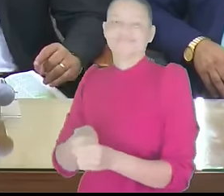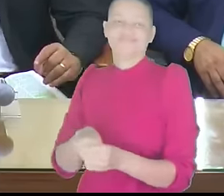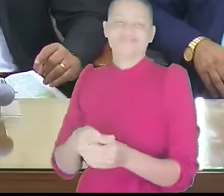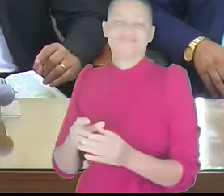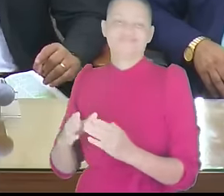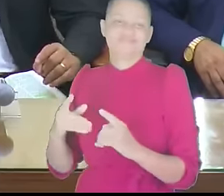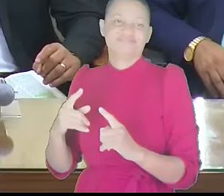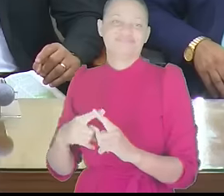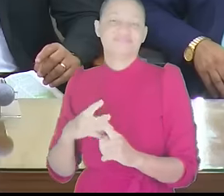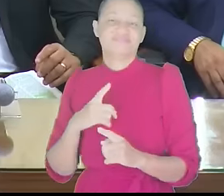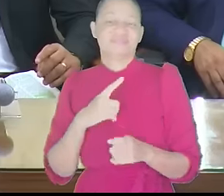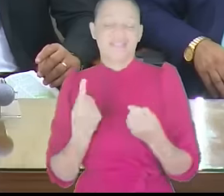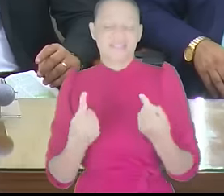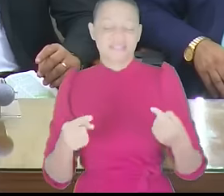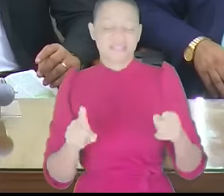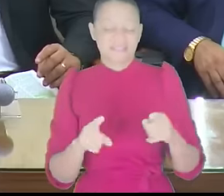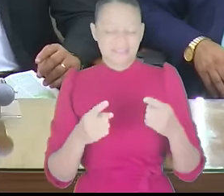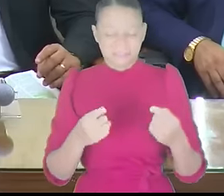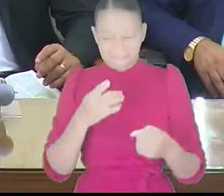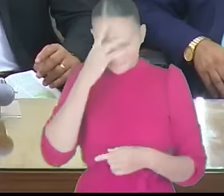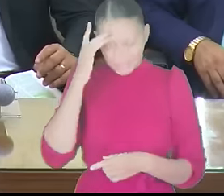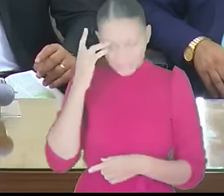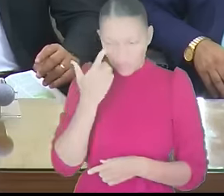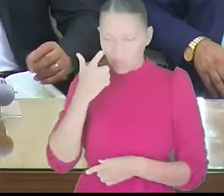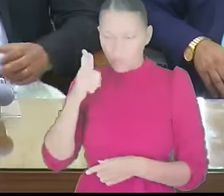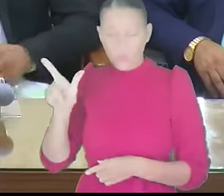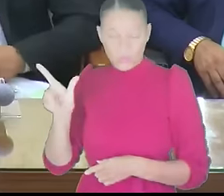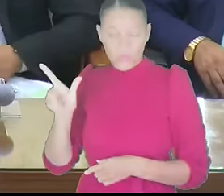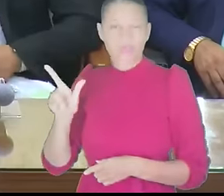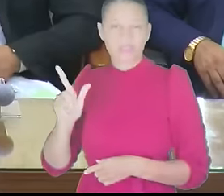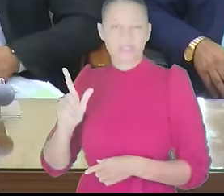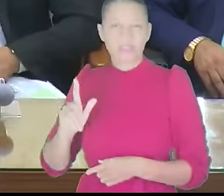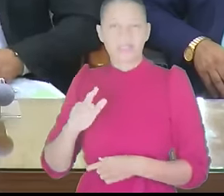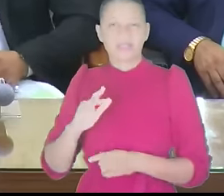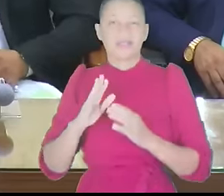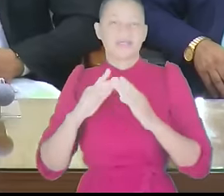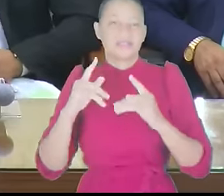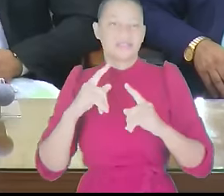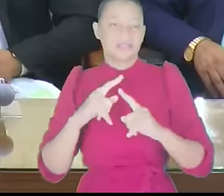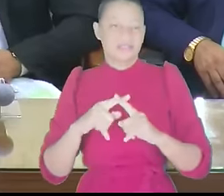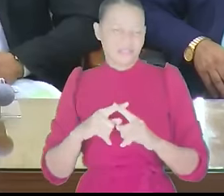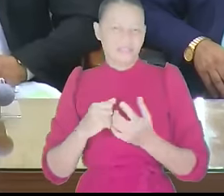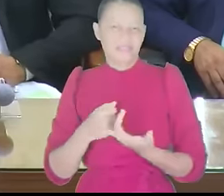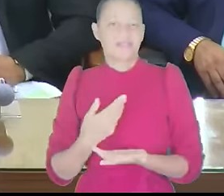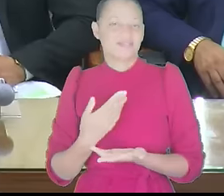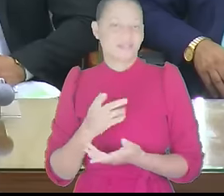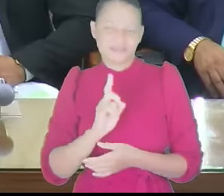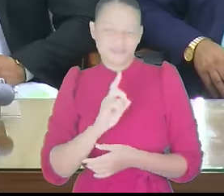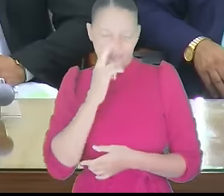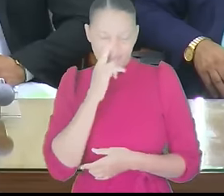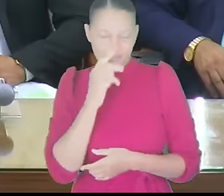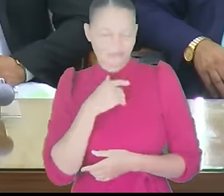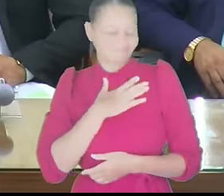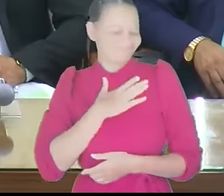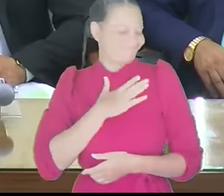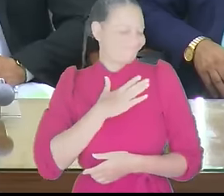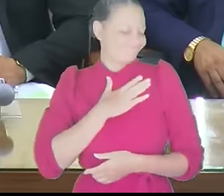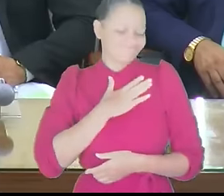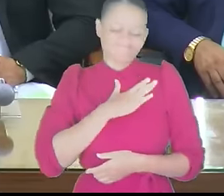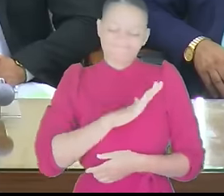Há um hino de uma pessoa de outra igreja que não é evangélica, que diz assim, eu não me acostumei nas terras onde